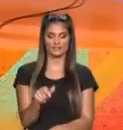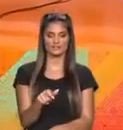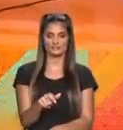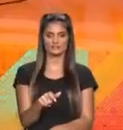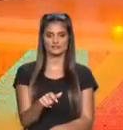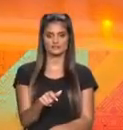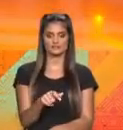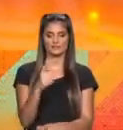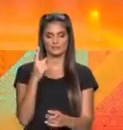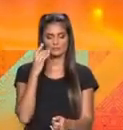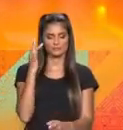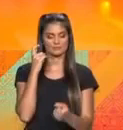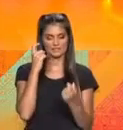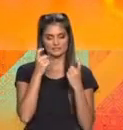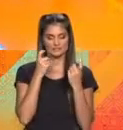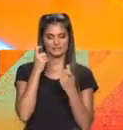a mágica.